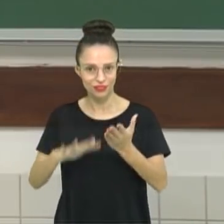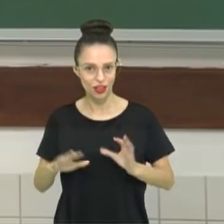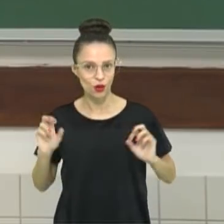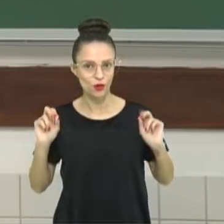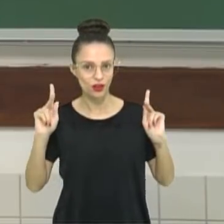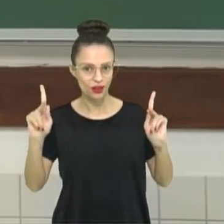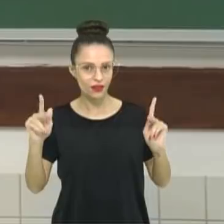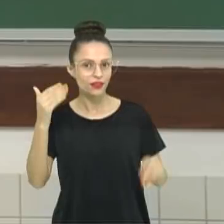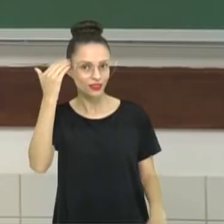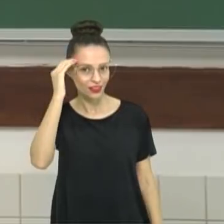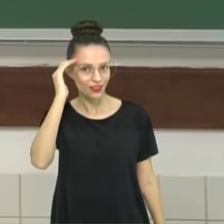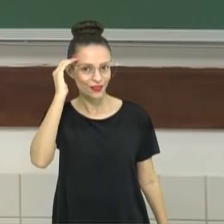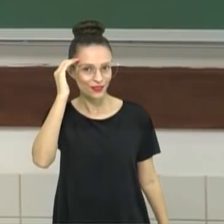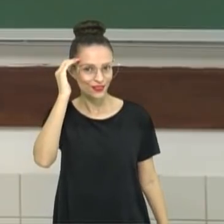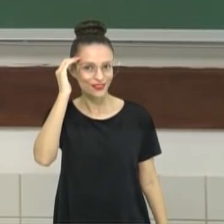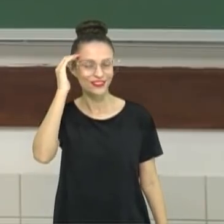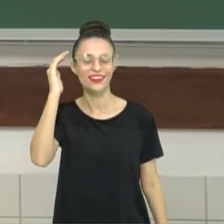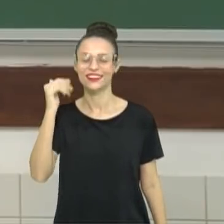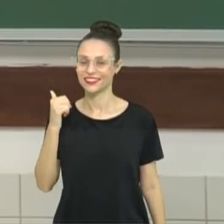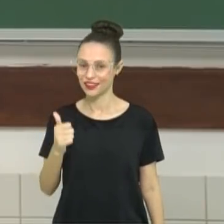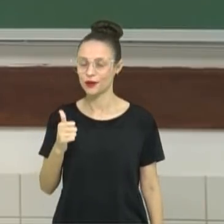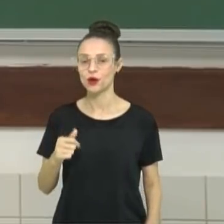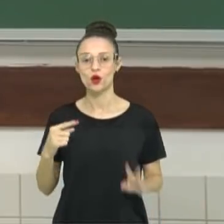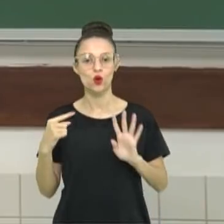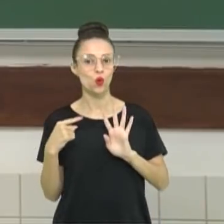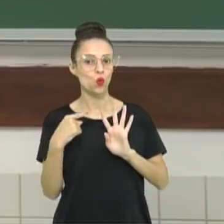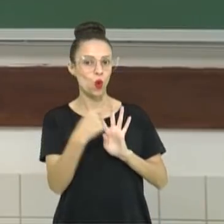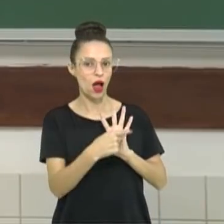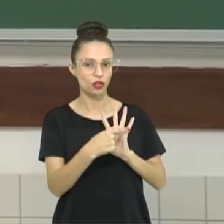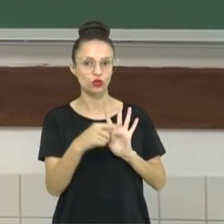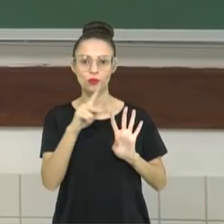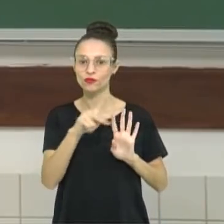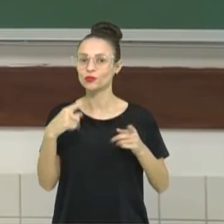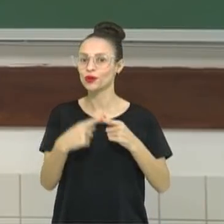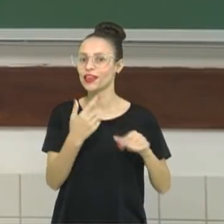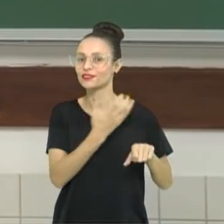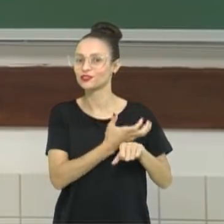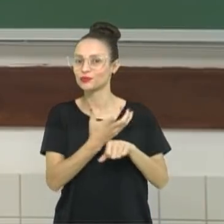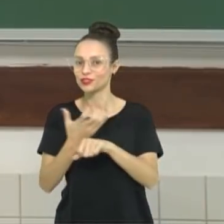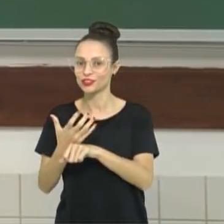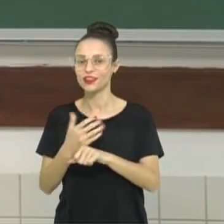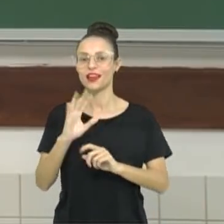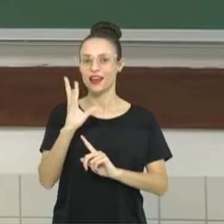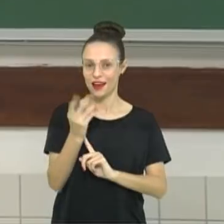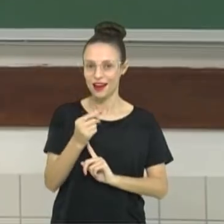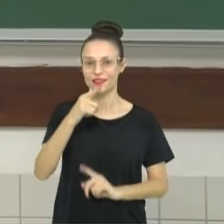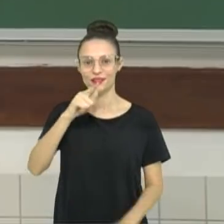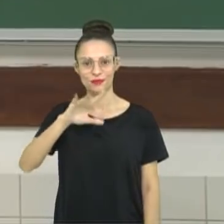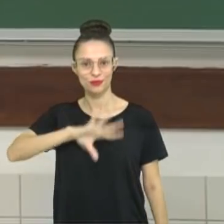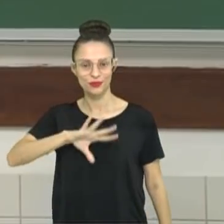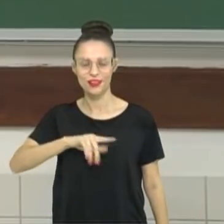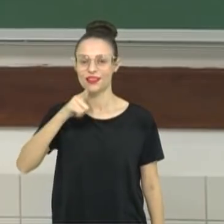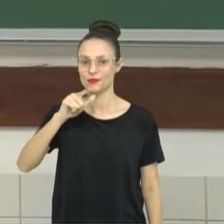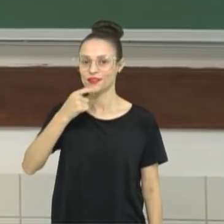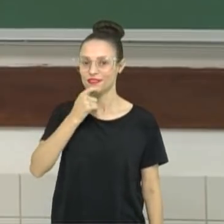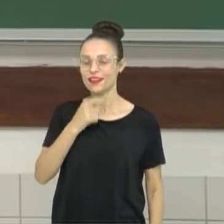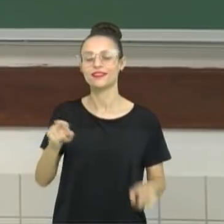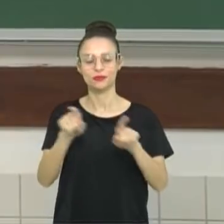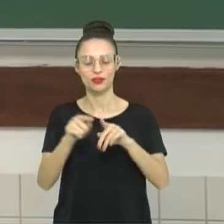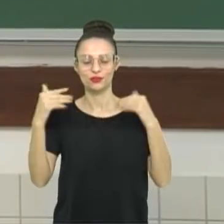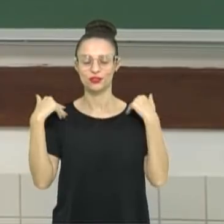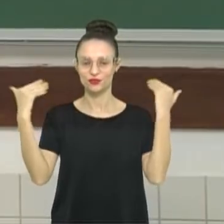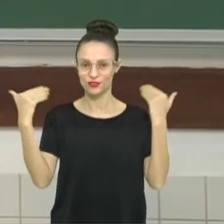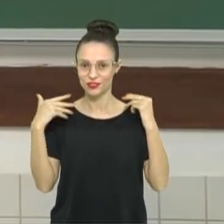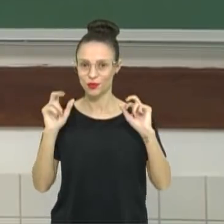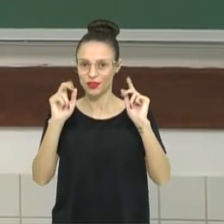produção, entendeu? É com os 4 professores, porque nós estamos trabalhando os 4 juntos. Arte, língua portuguesa, língua inglesa e